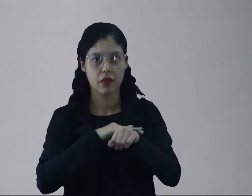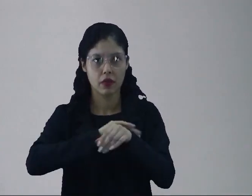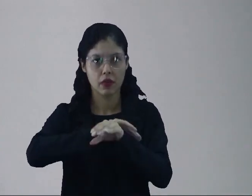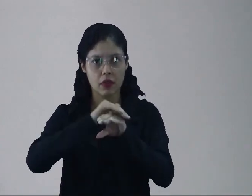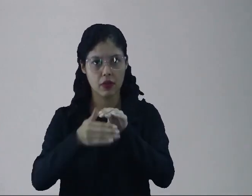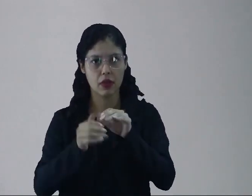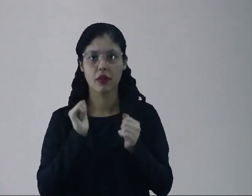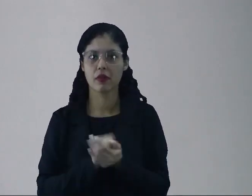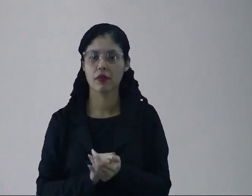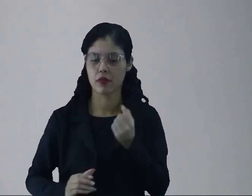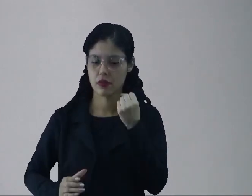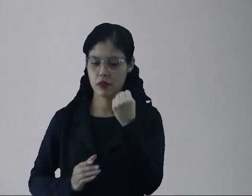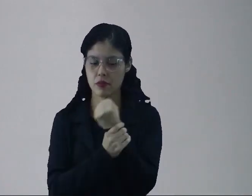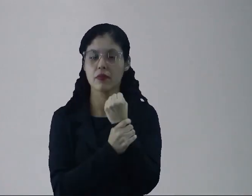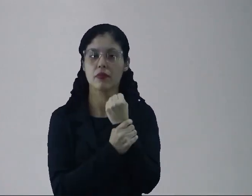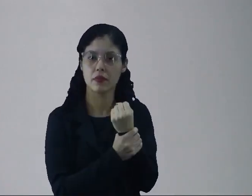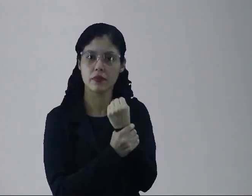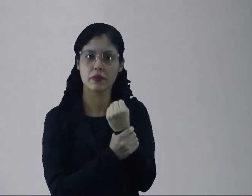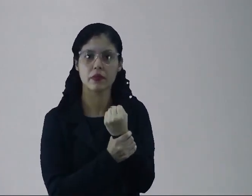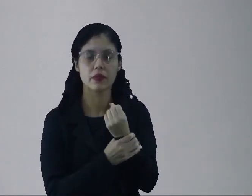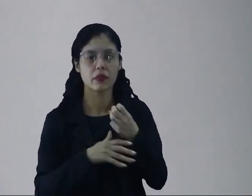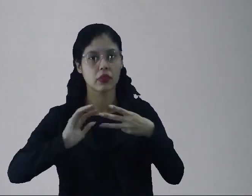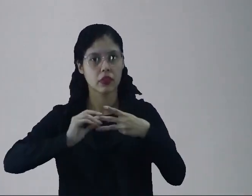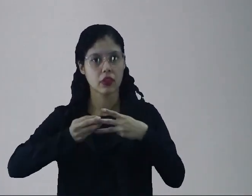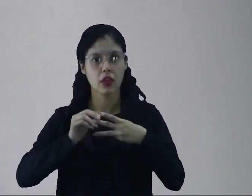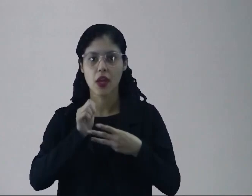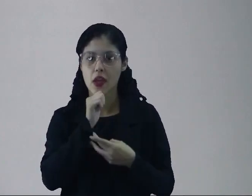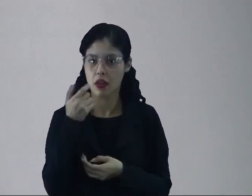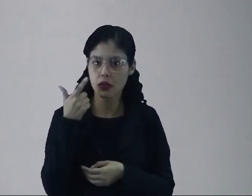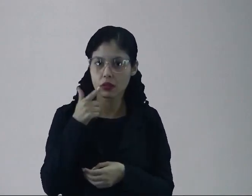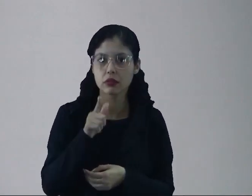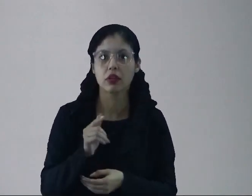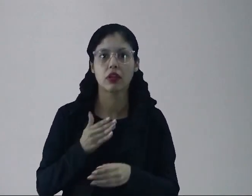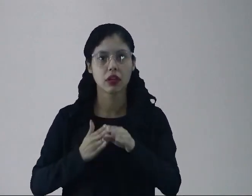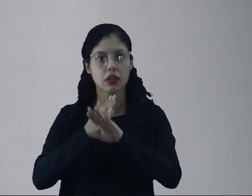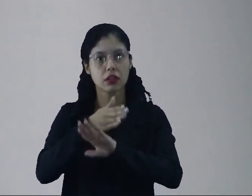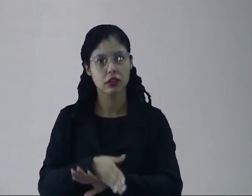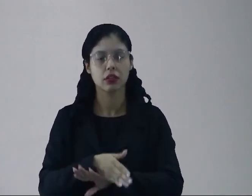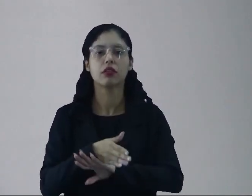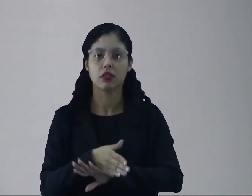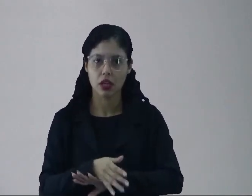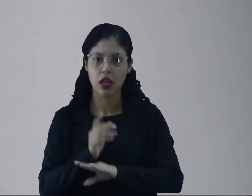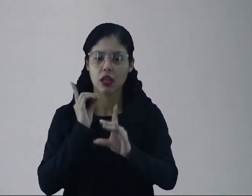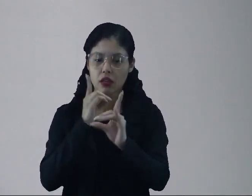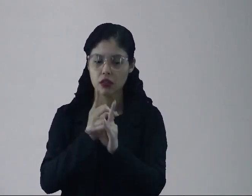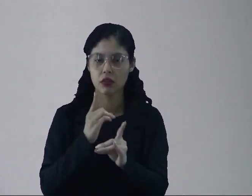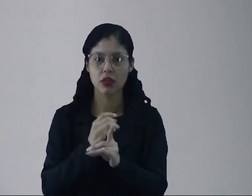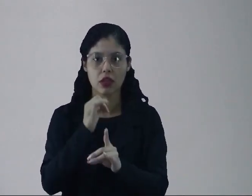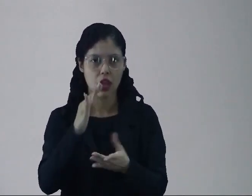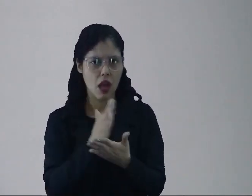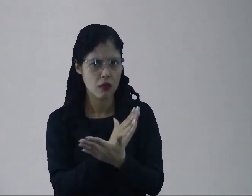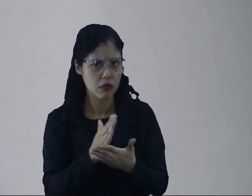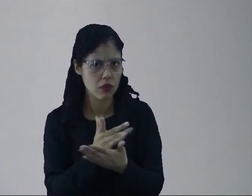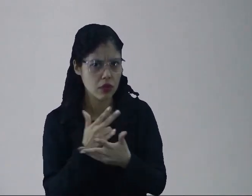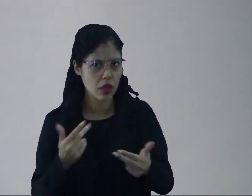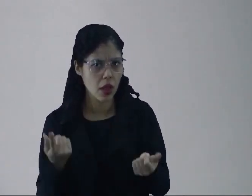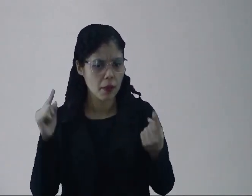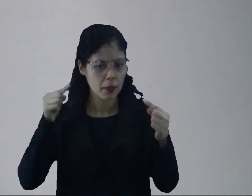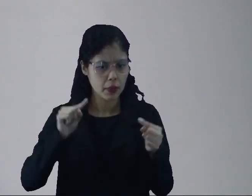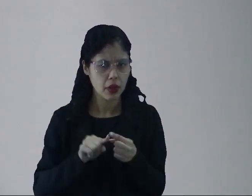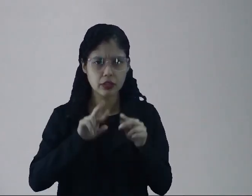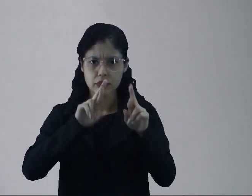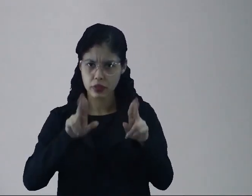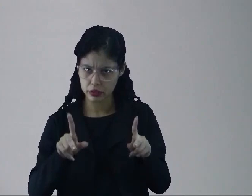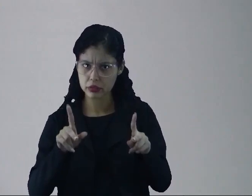faz é o seguinte, ela protege a célula, porque além de ela garantir a entrada desses organismos, ela identifica se algo que está ali próximo dela